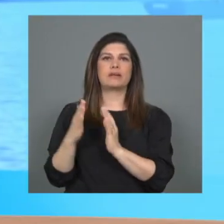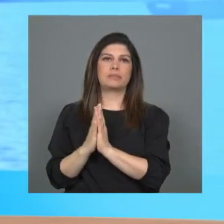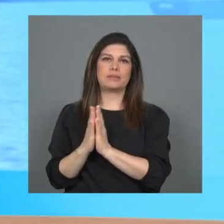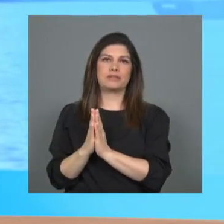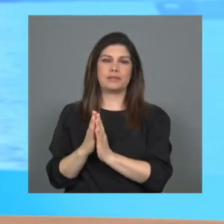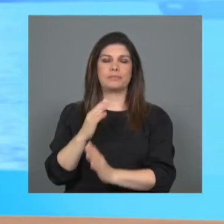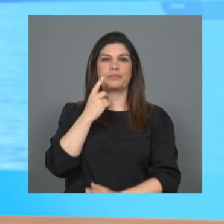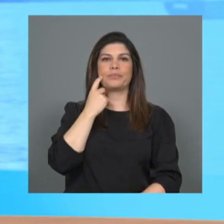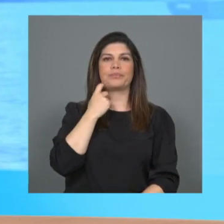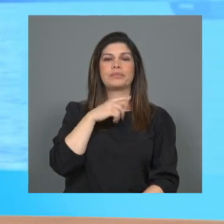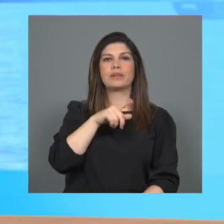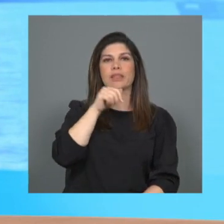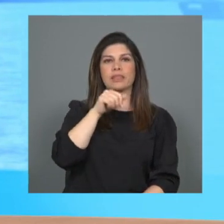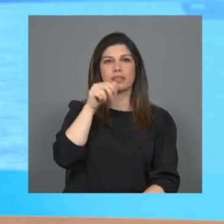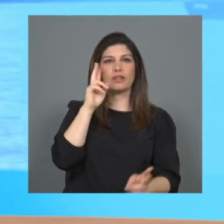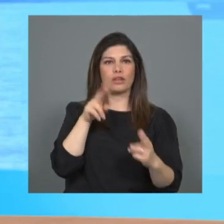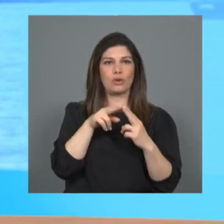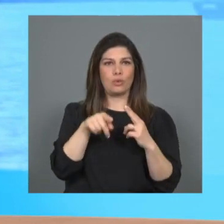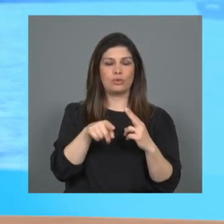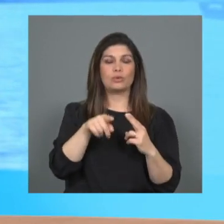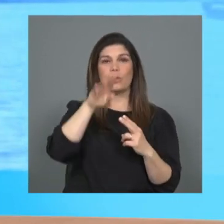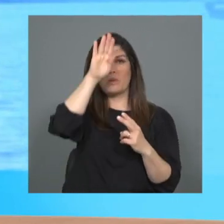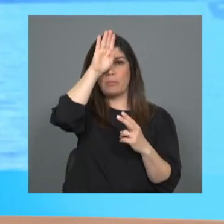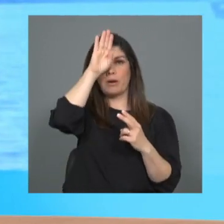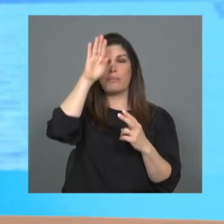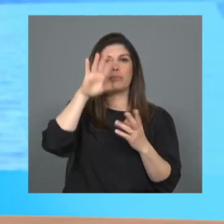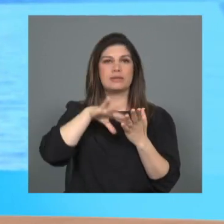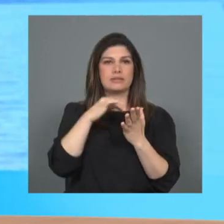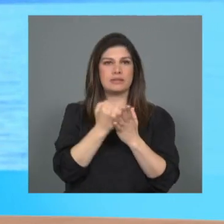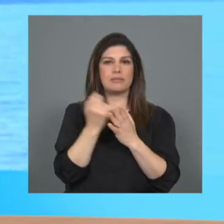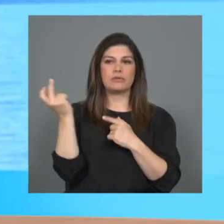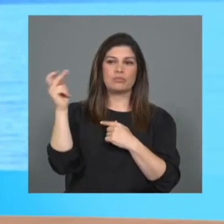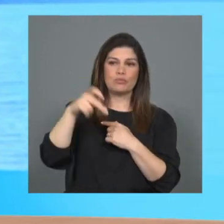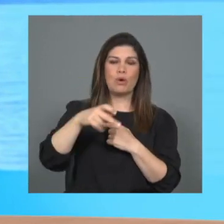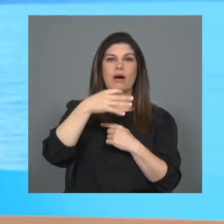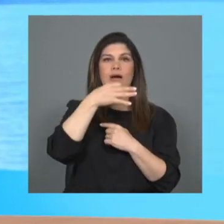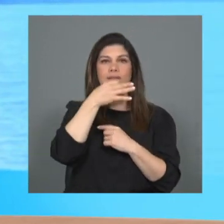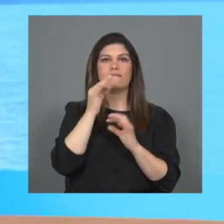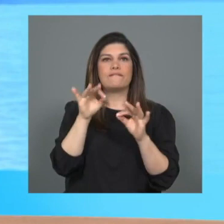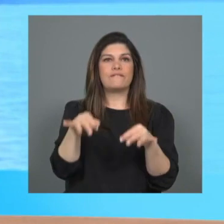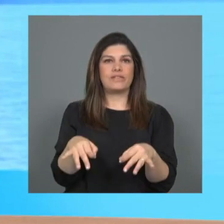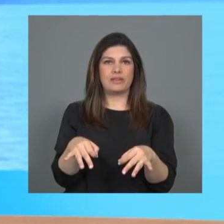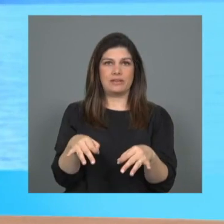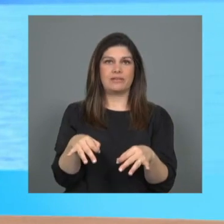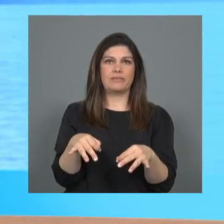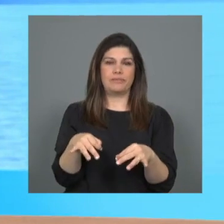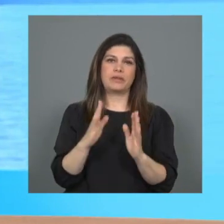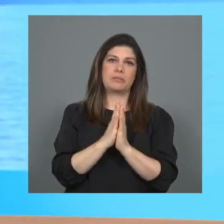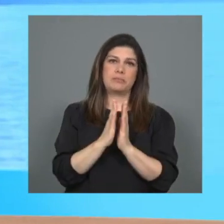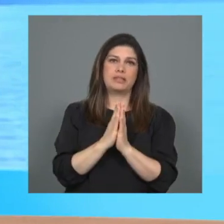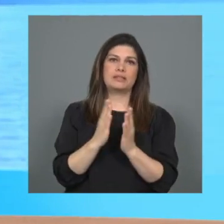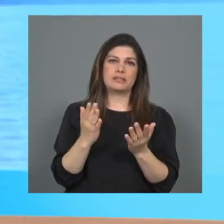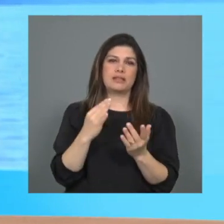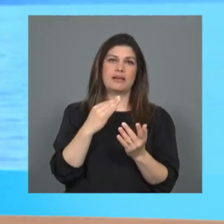habitualmente nestes encontros o Papa surge no final do encontro, para o Festival das Famílias, para a missa conclusiva, como acontece numa Jornada Mundial da Juventude, como acontece